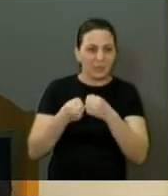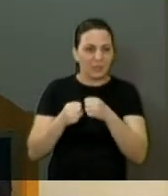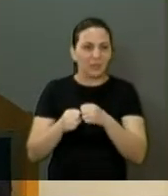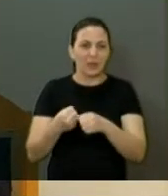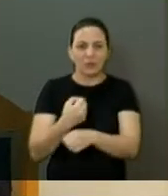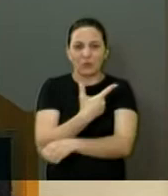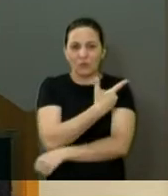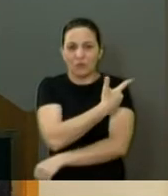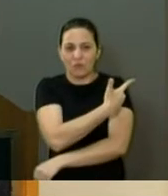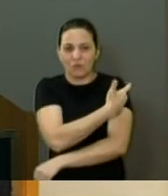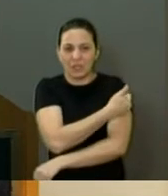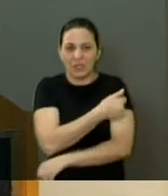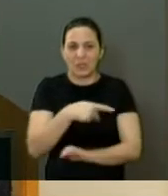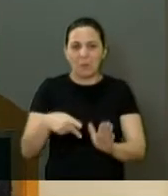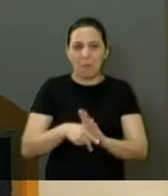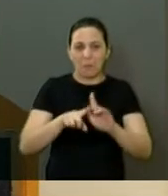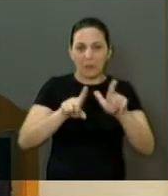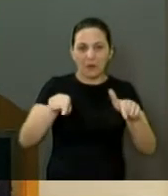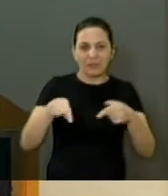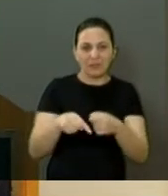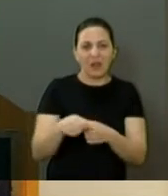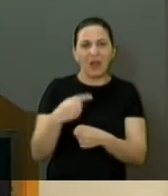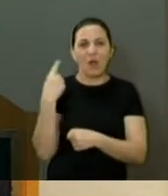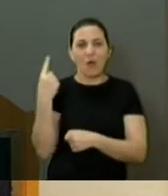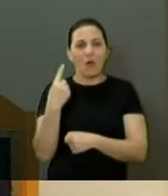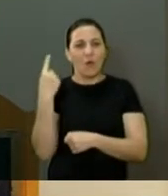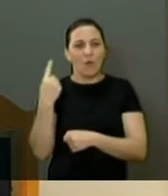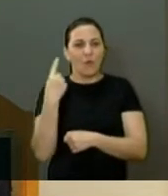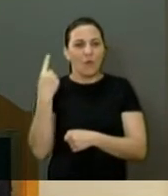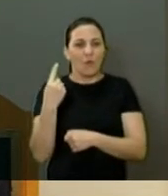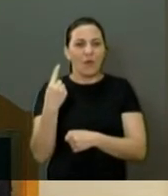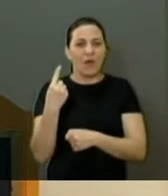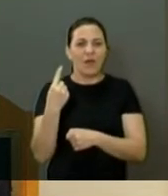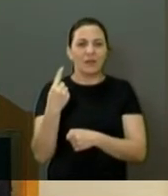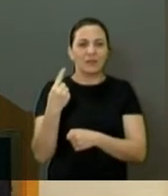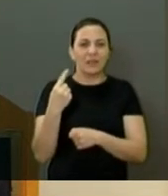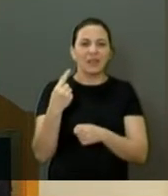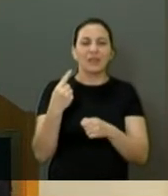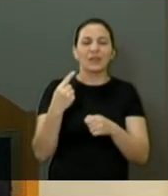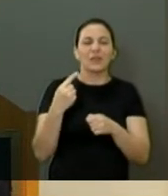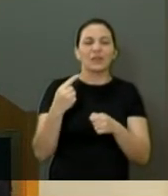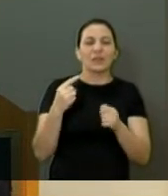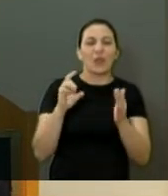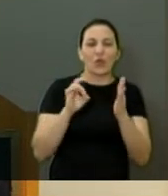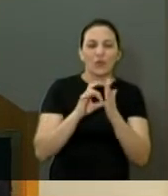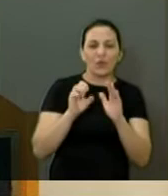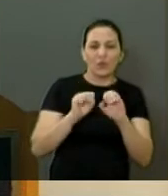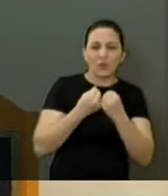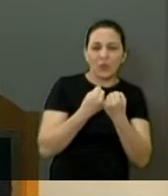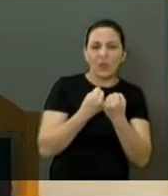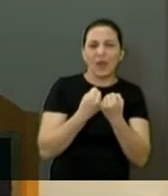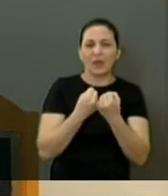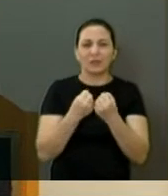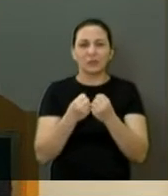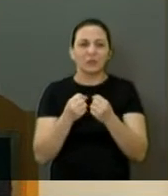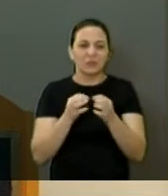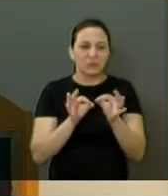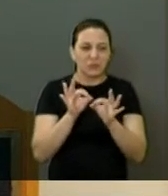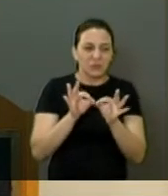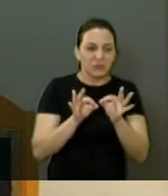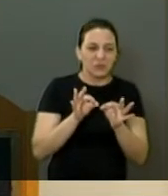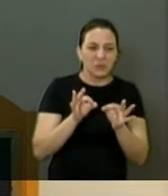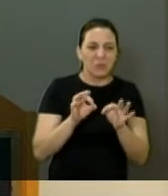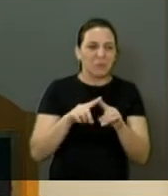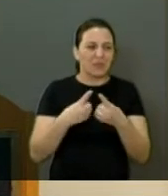vacina com ar ligado e vidro quebrado aí o pessoal improvisou já passei dos antigo hospital diz que